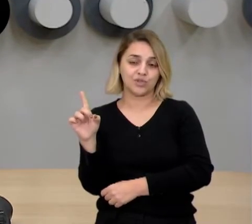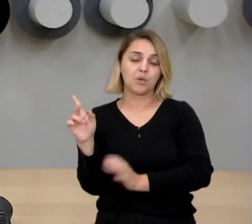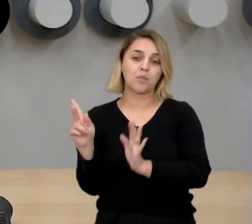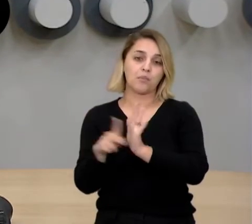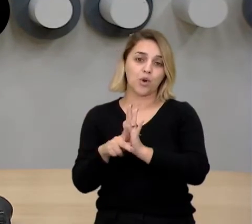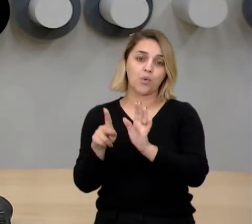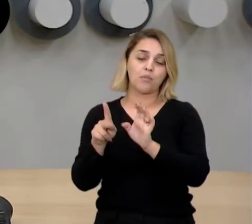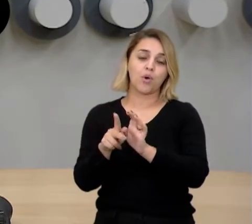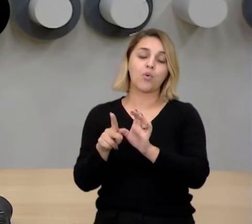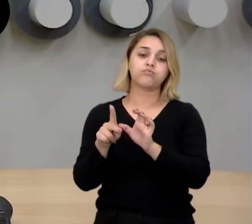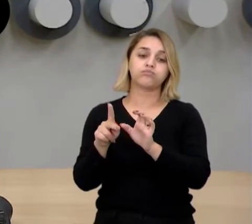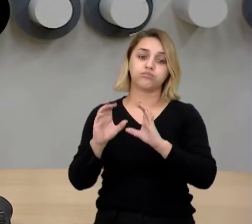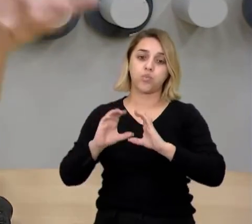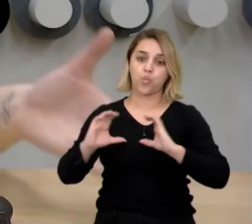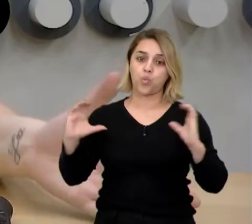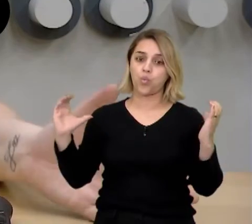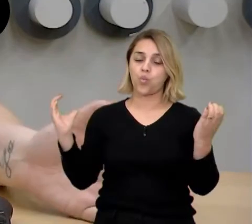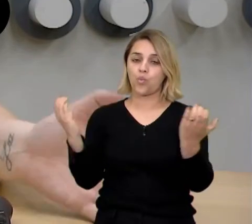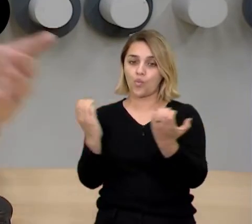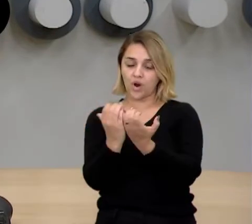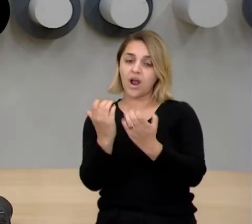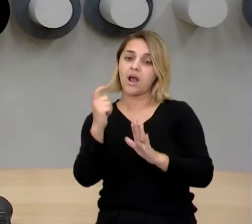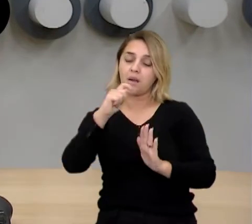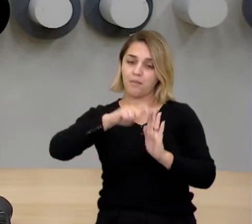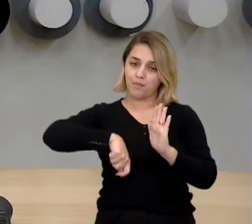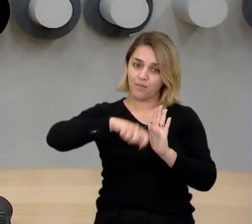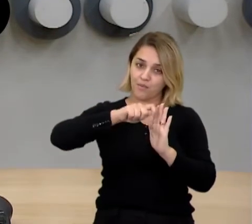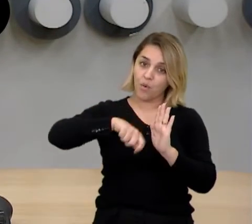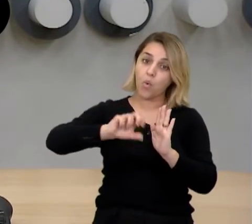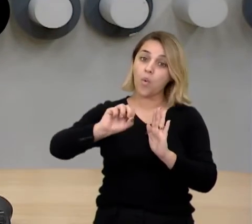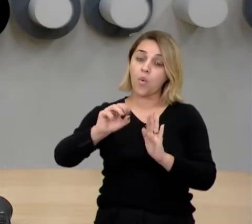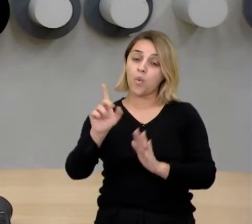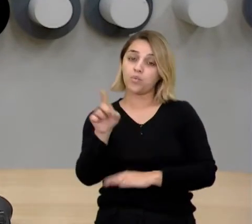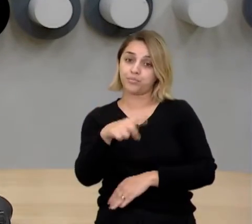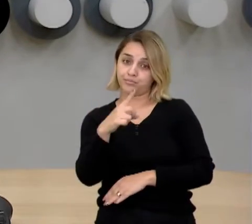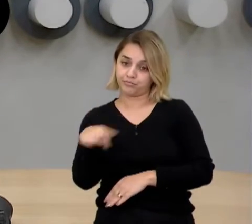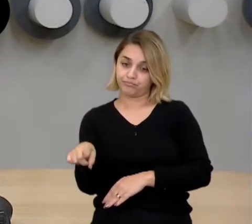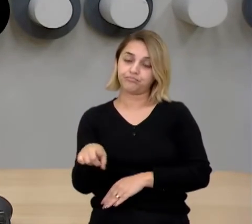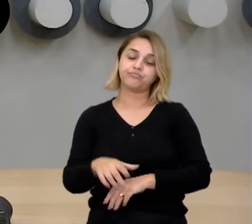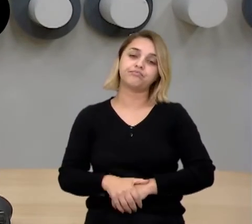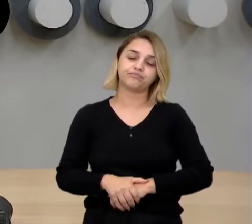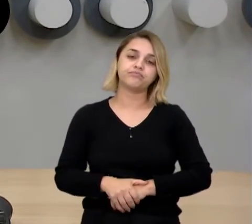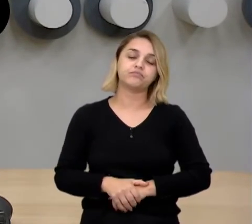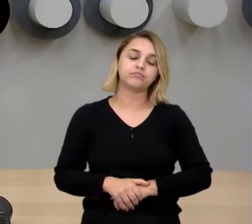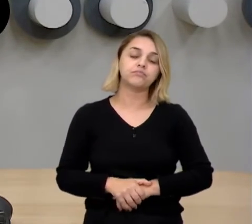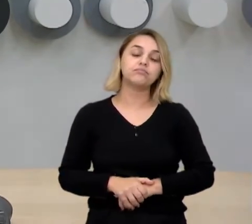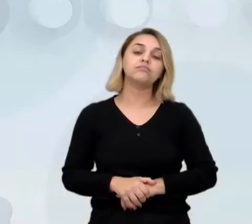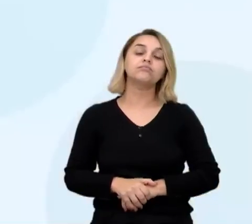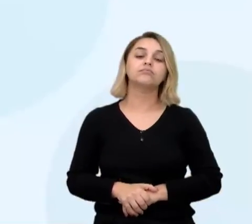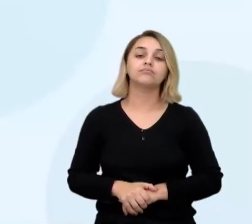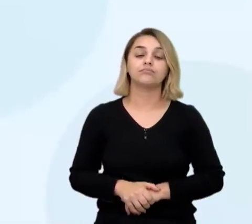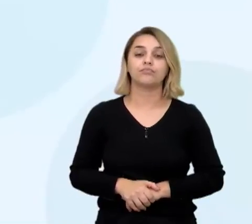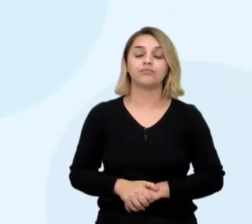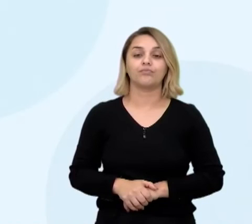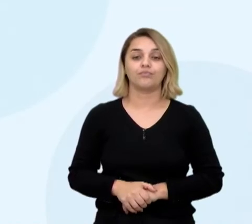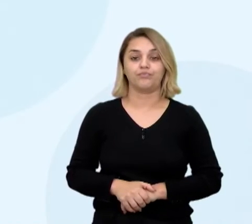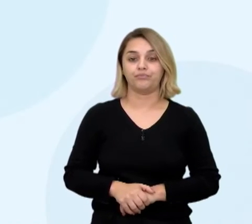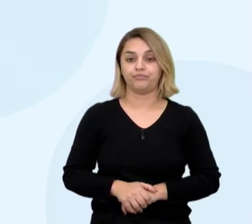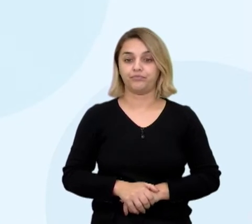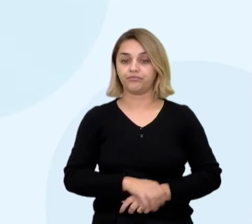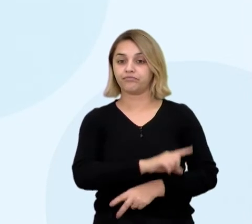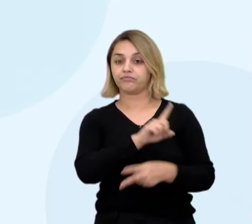Congresso, podendo ser então aprovada ou vetada. Tá certo? Aí, depois das